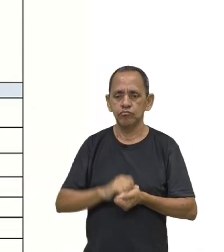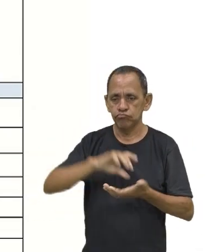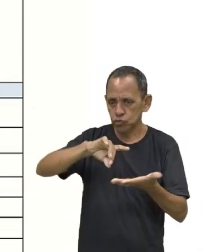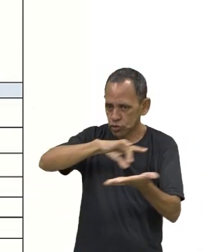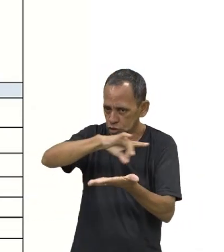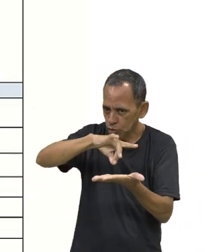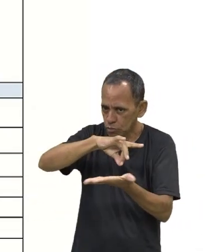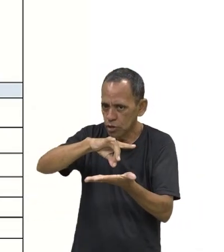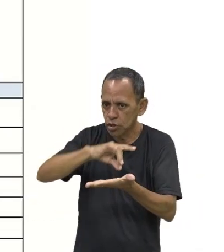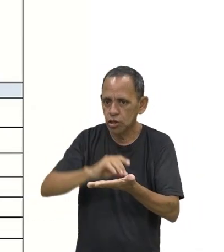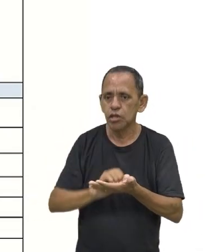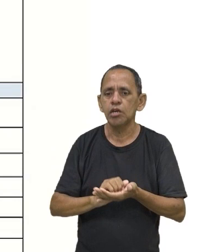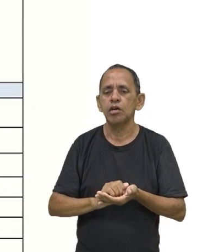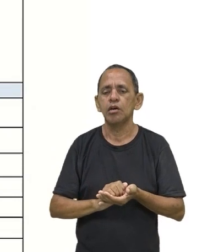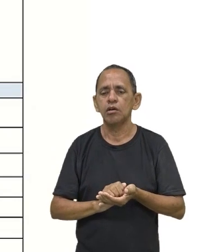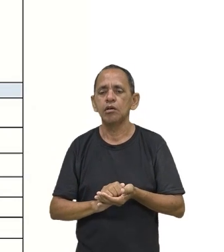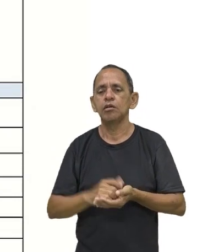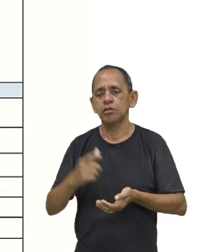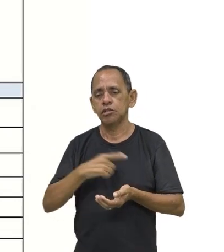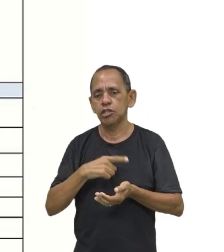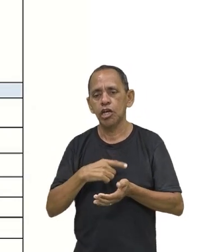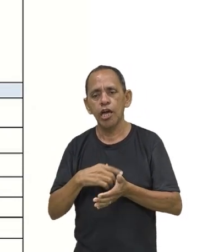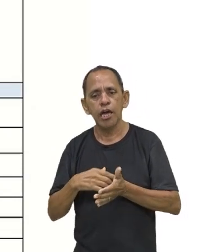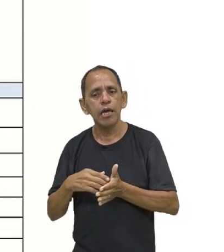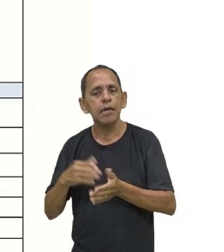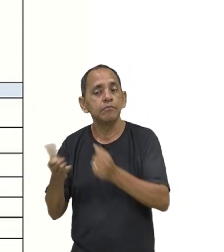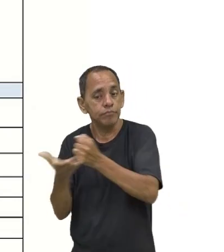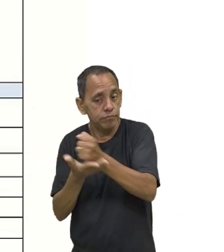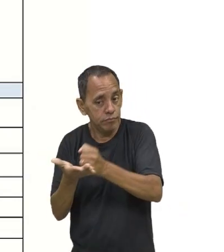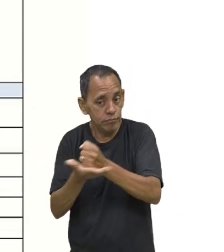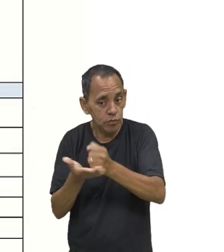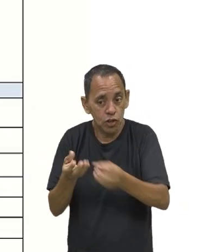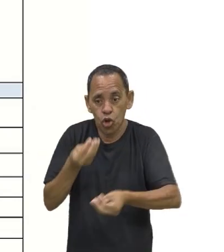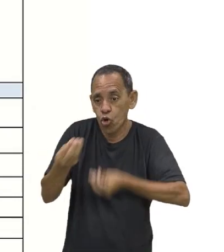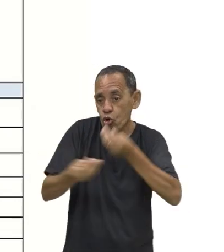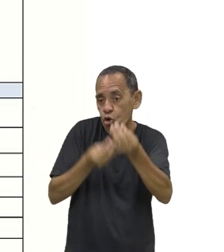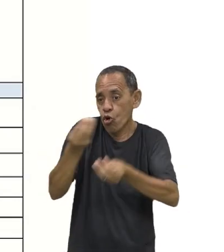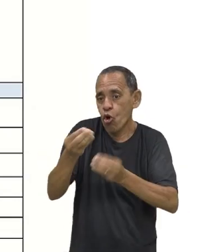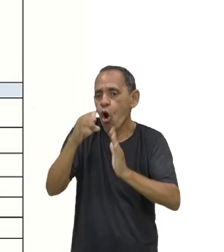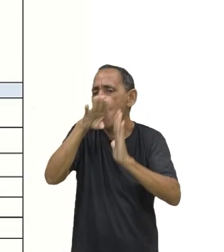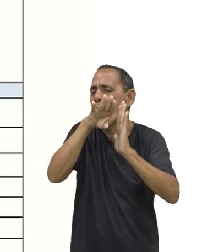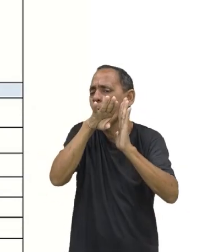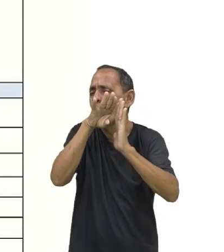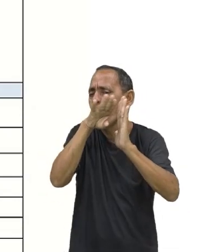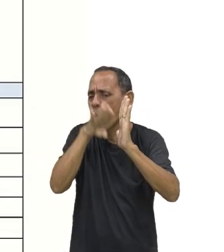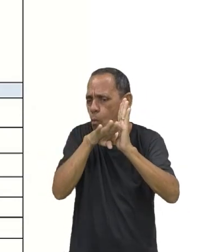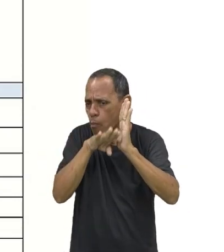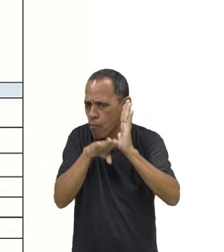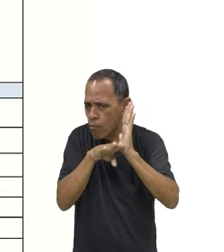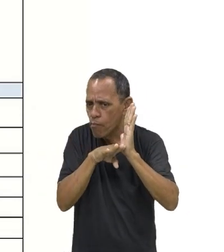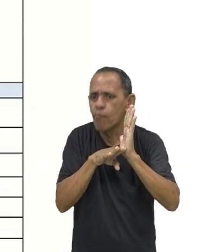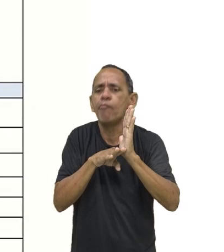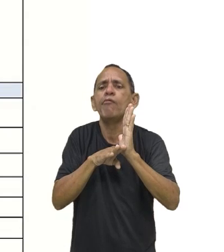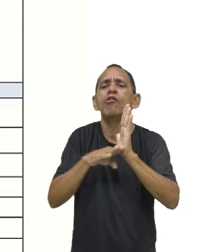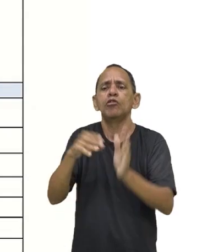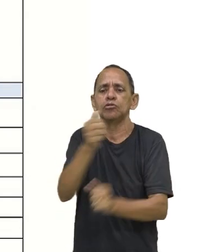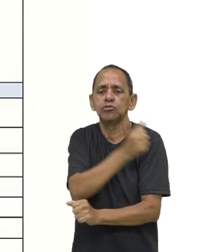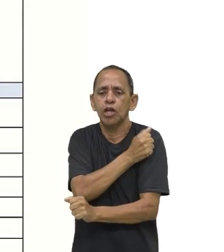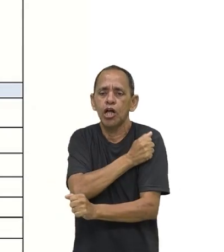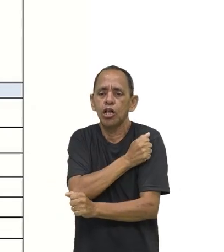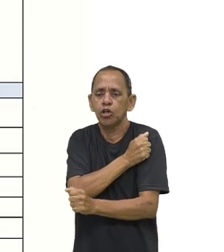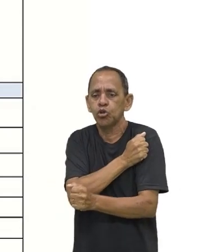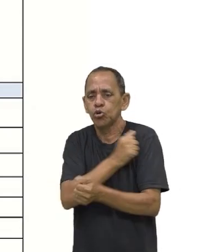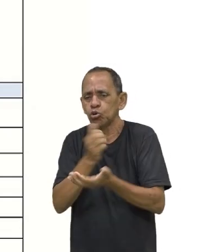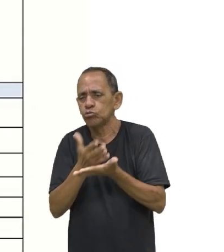ali como balizador para a gente saber como está o nível dos nossos estudantes no início do ano